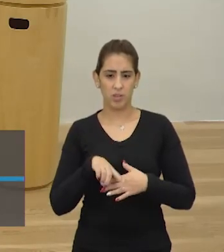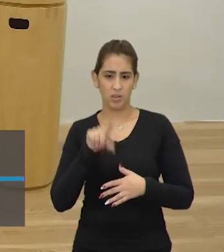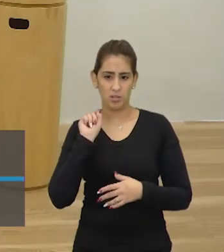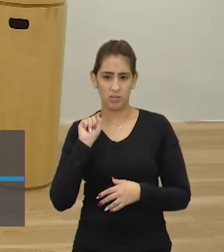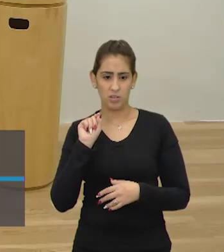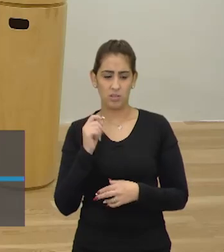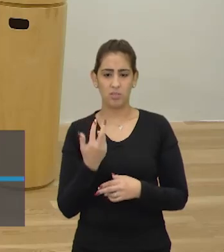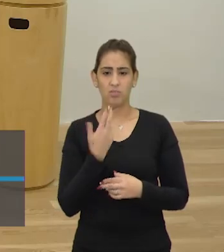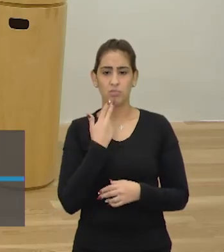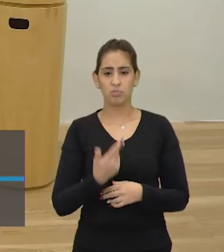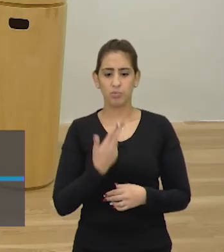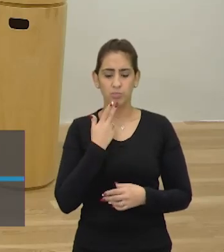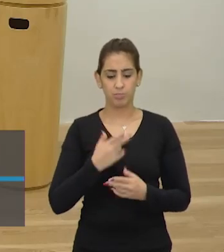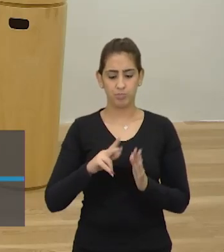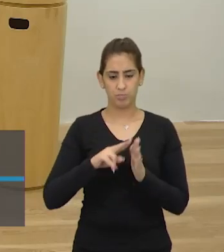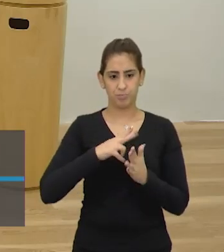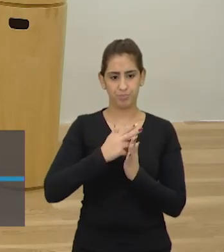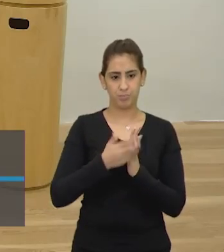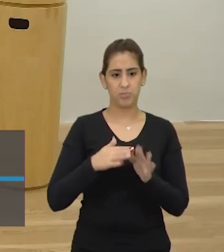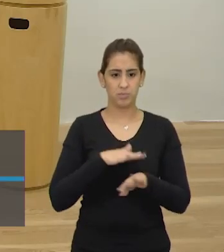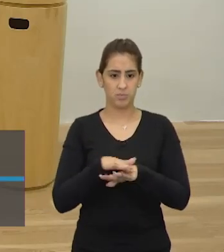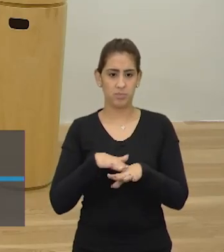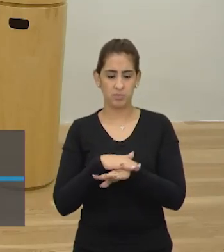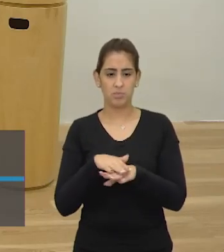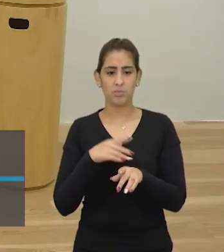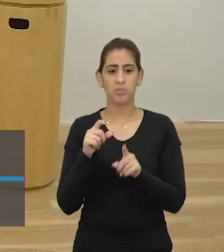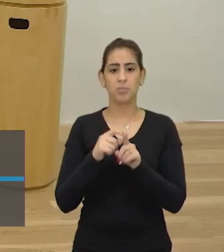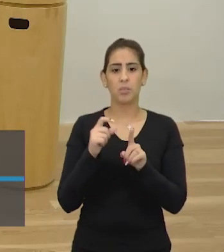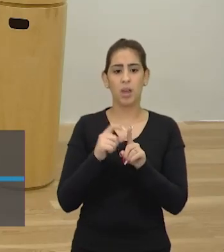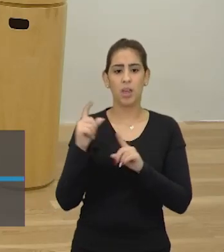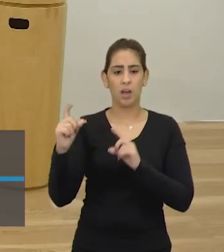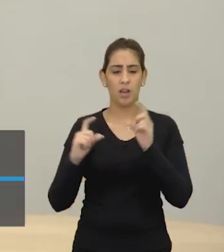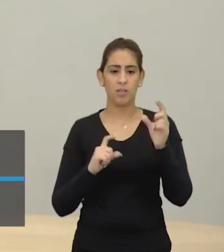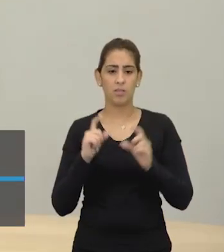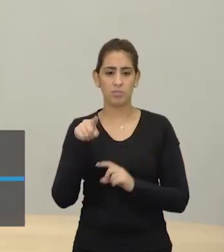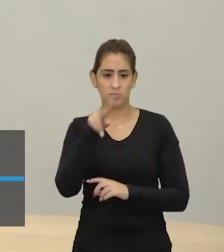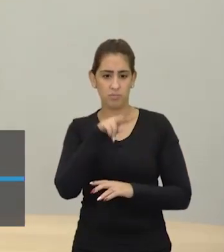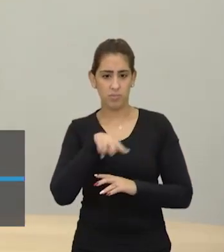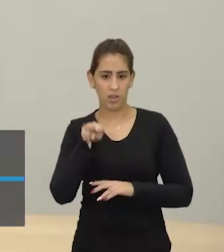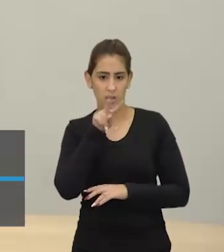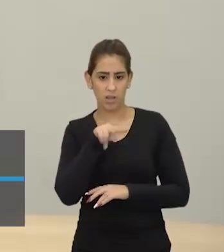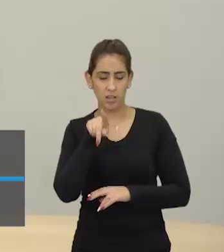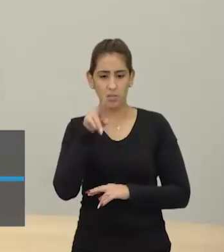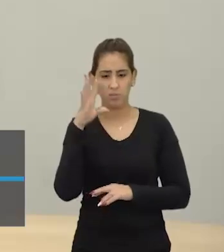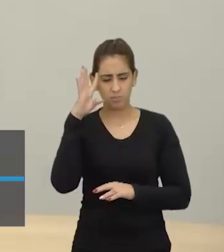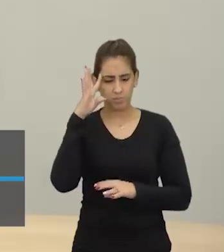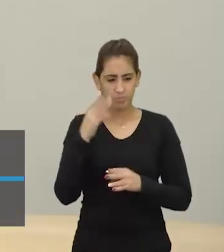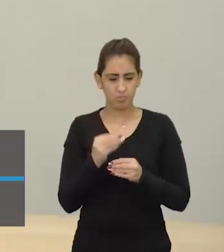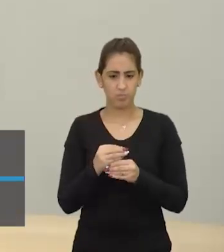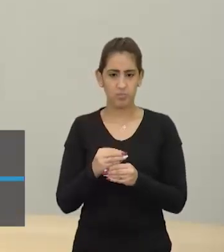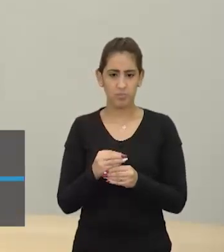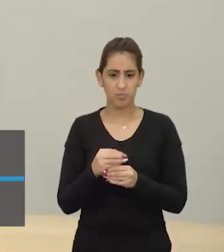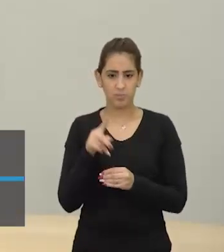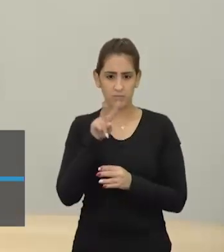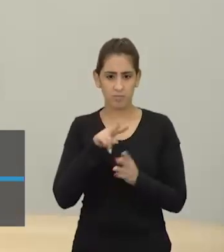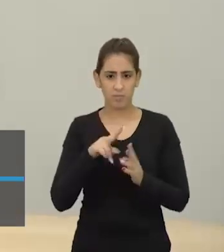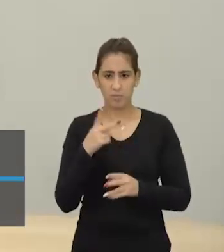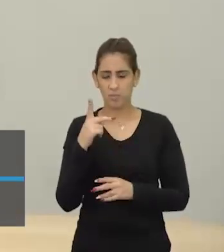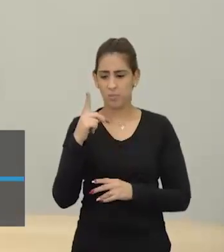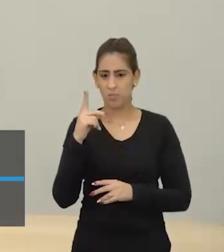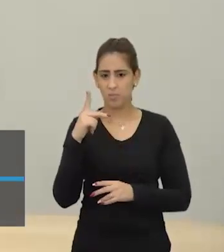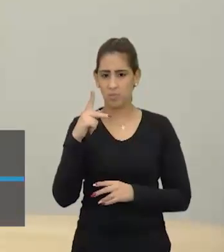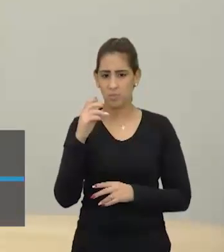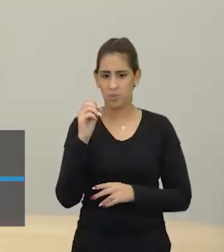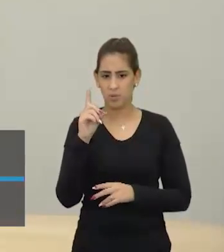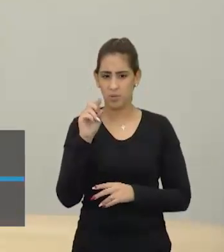a escolha vocabular, a escolha de palavras. O impacto vai para além do que você raciocina. Porque em algum momento que você estava lendo ali, sangue, carne podre, eu senti